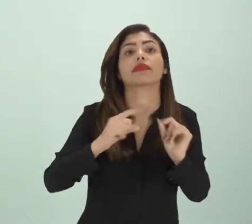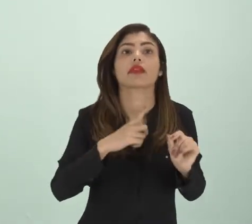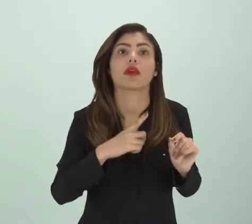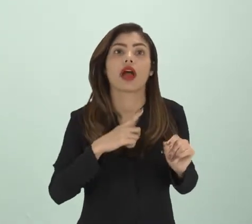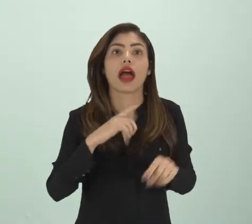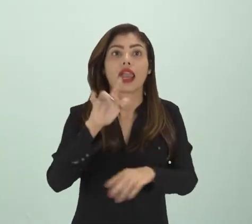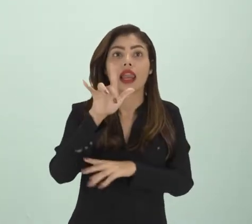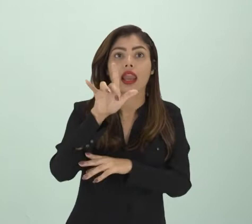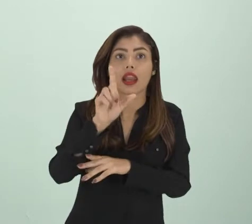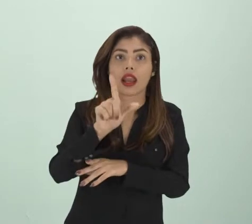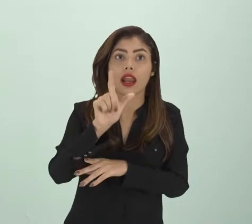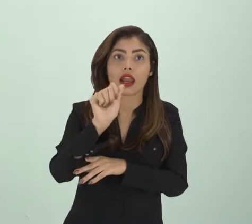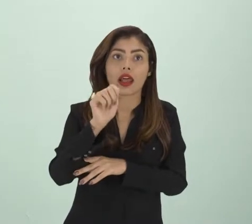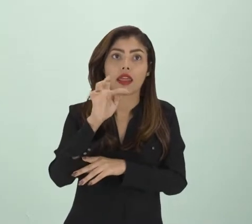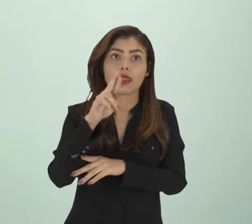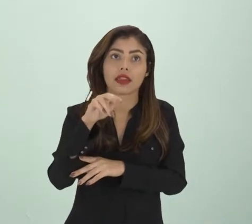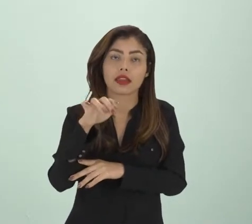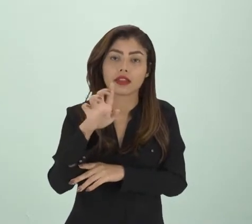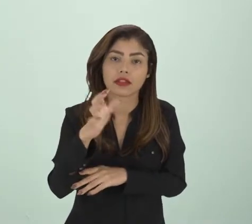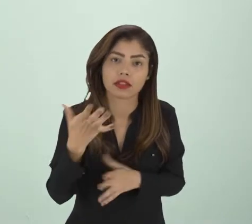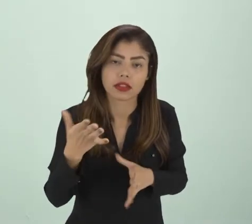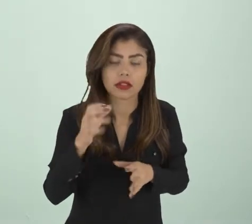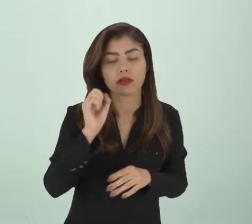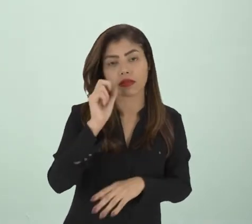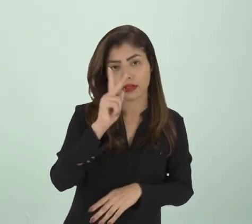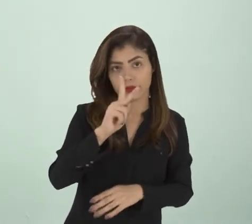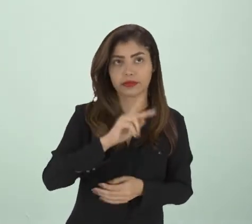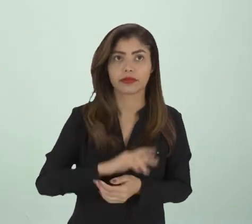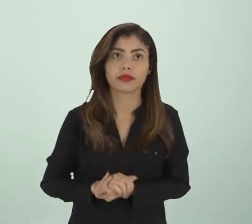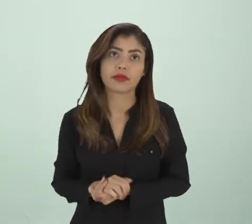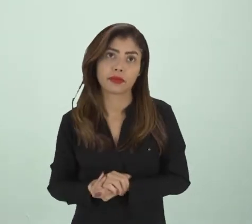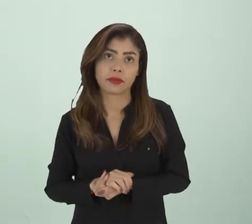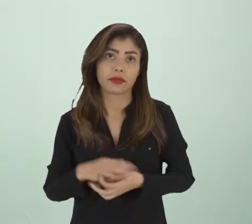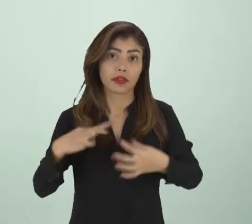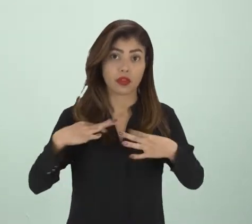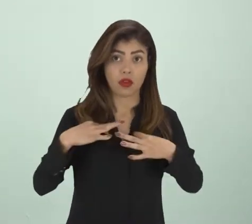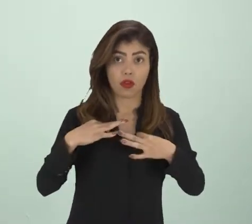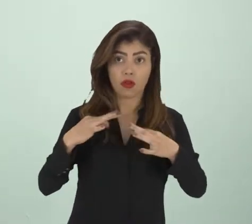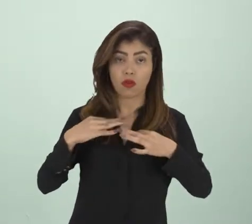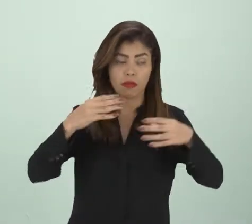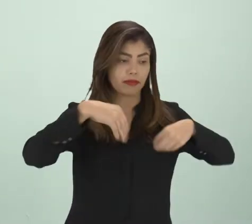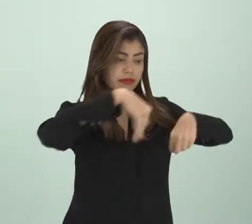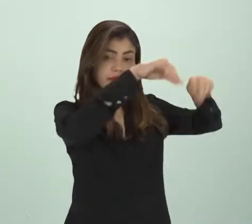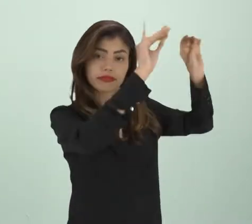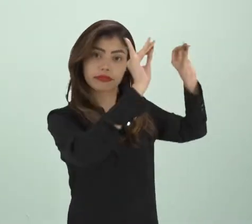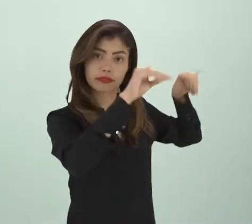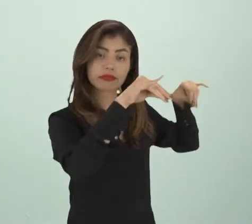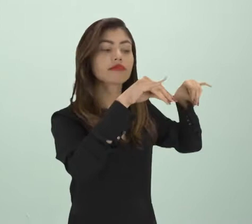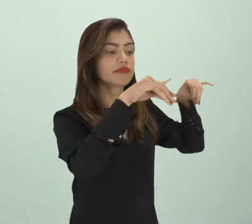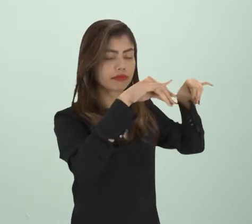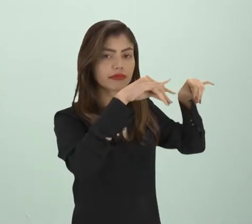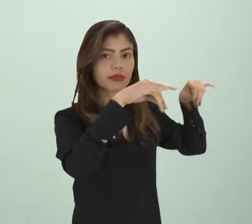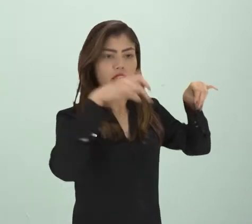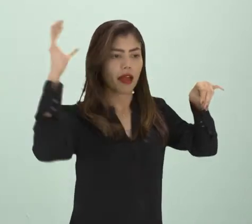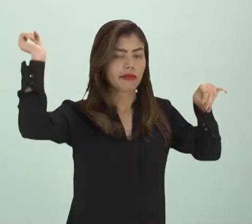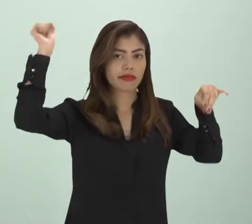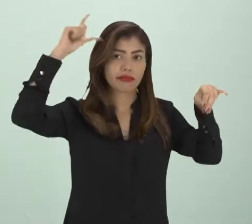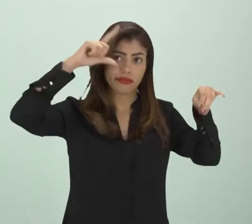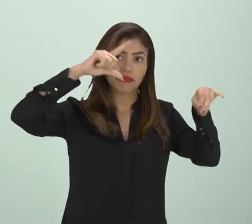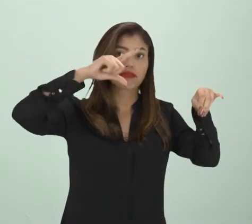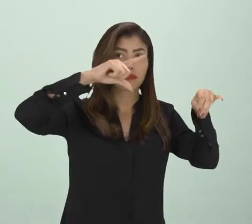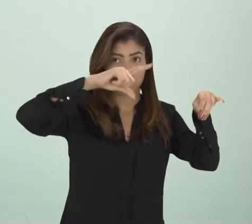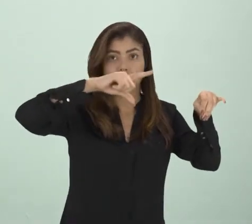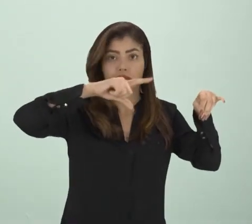calor latente. Ok, pessoal? Roupa secando no varal. Então, para a roupa secar no varal,